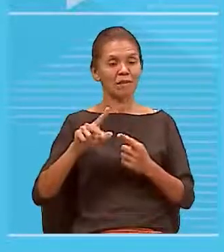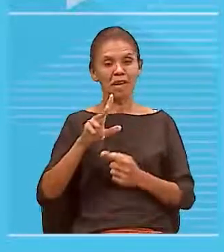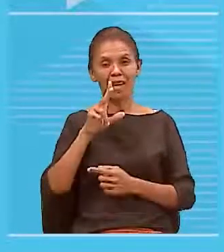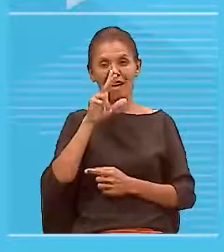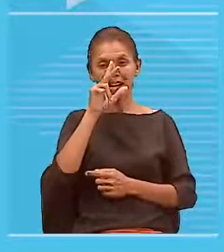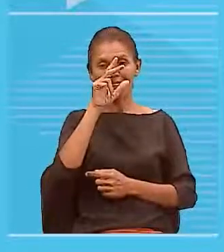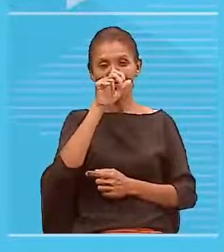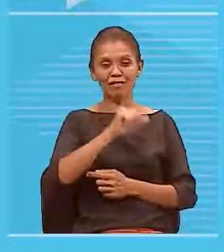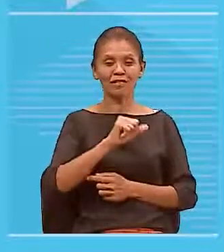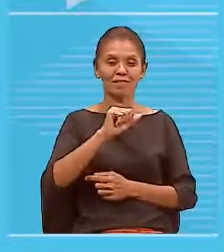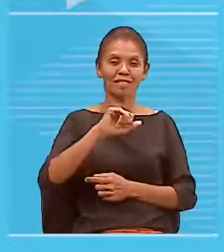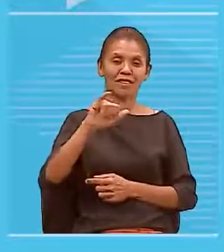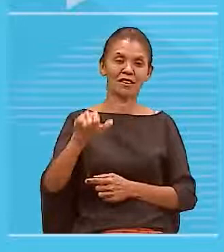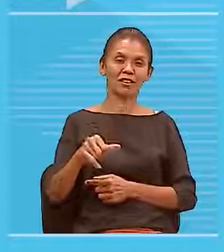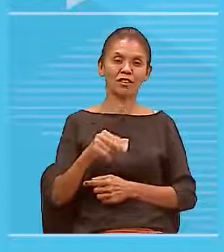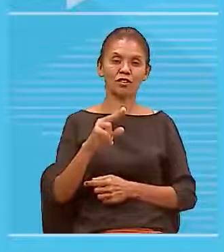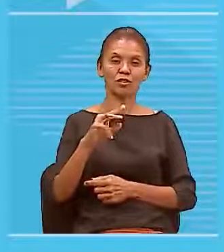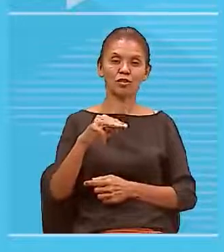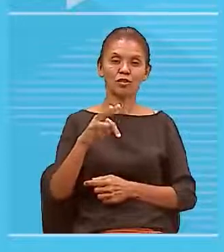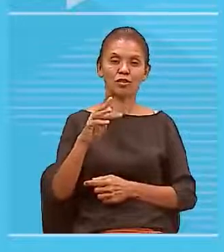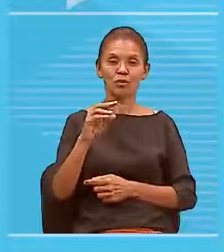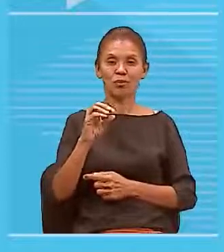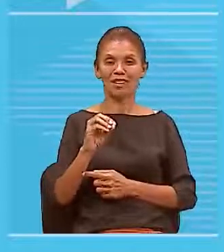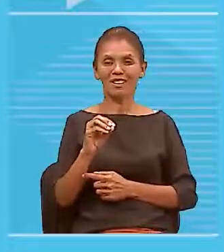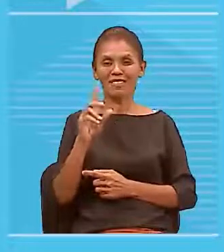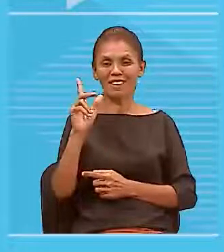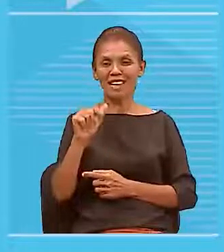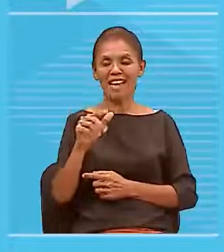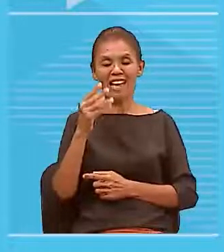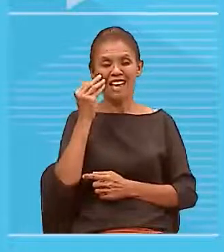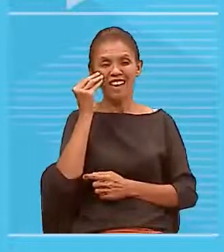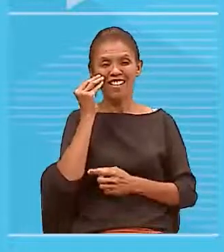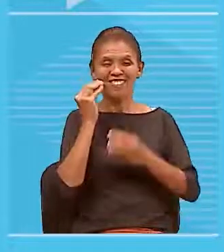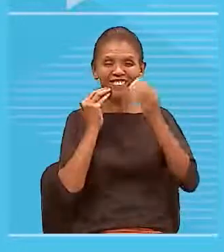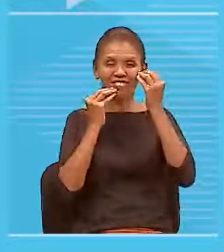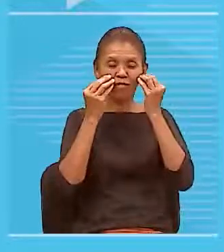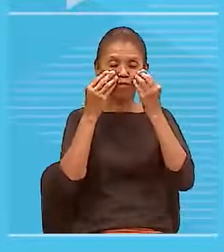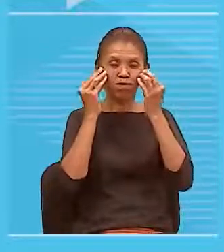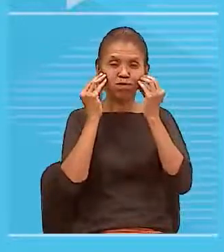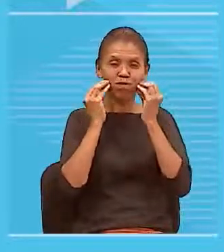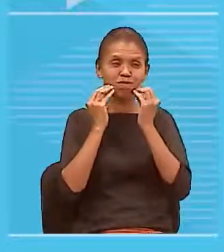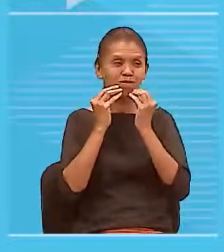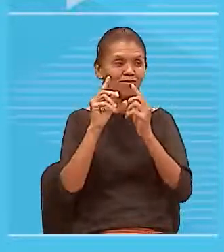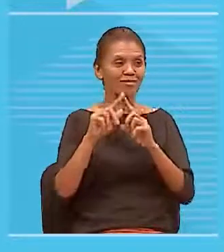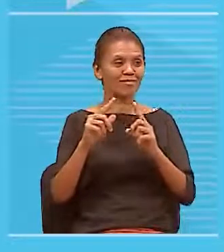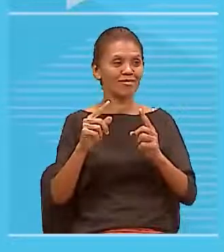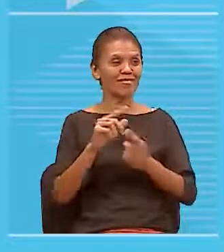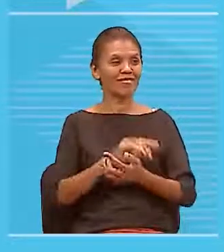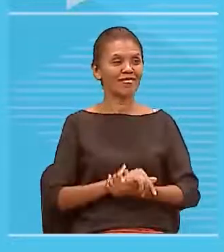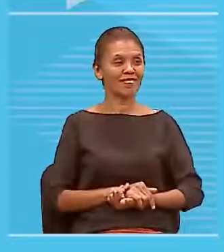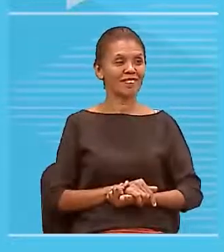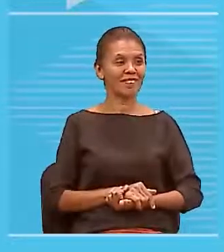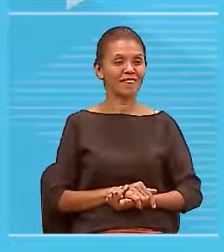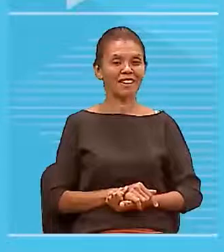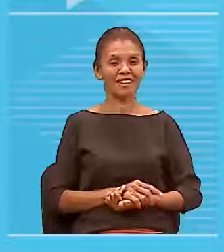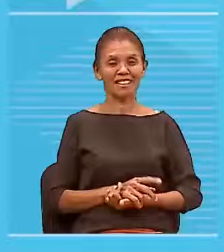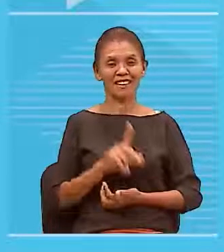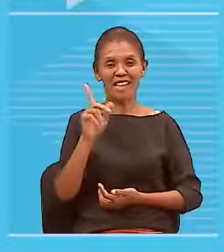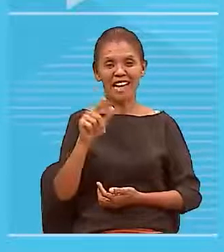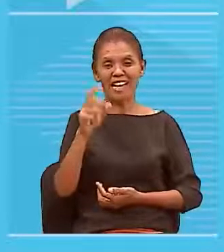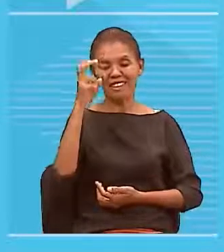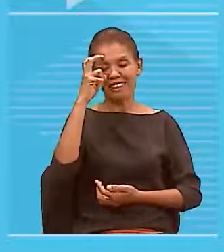jumento. O bicho é forte. É uma coisa muito fofinha, inclusive. Sempre que o povo fica chamando os outros de burro, se eles são super